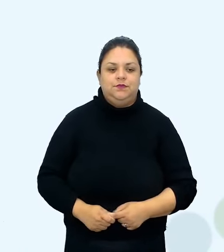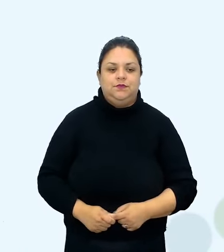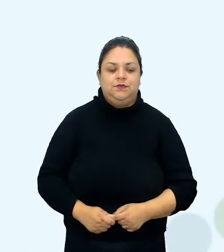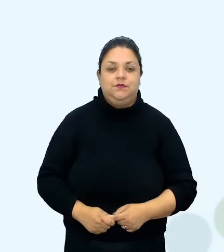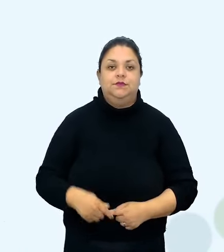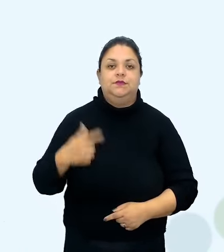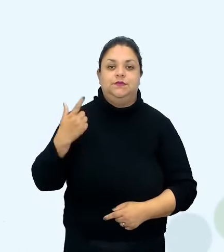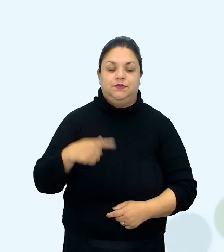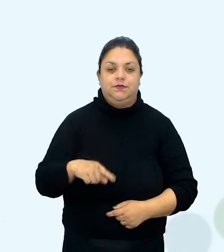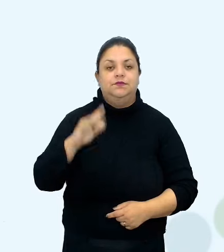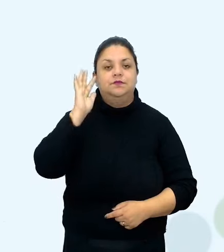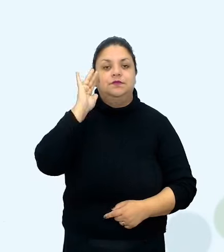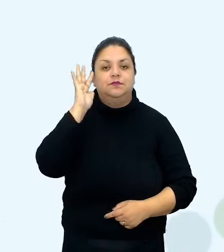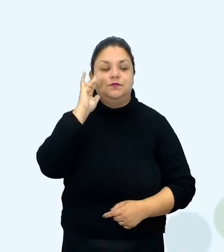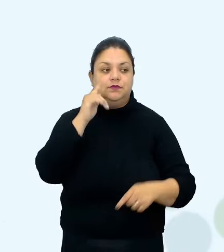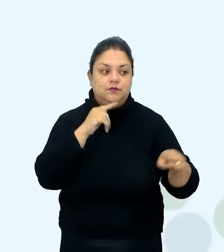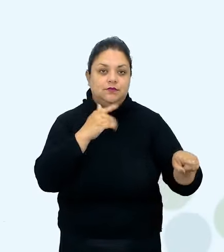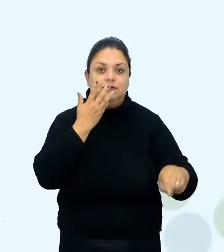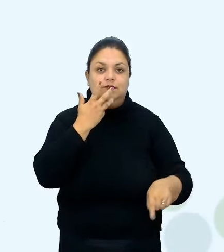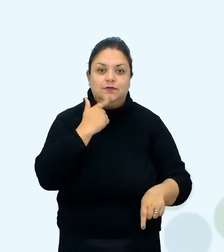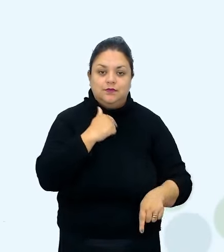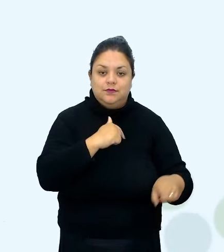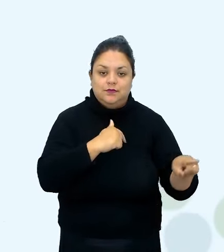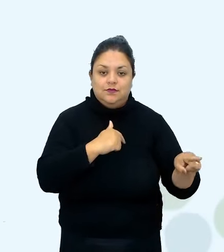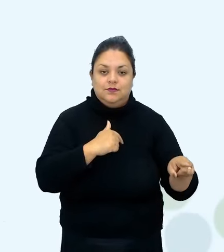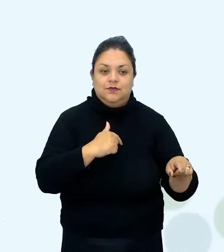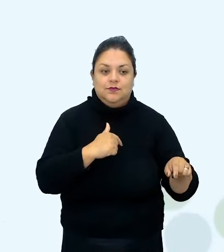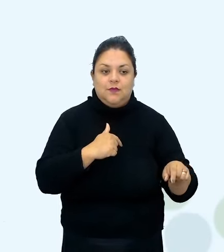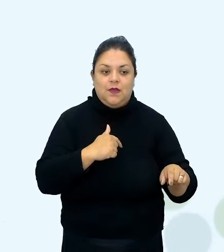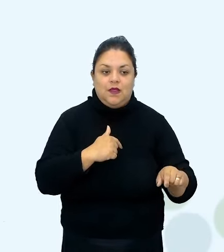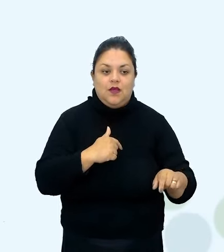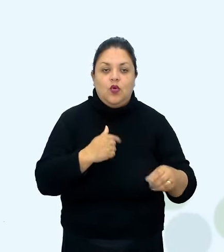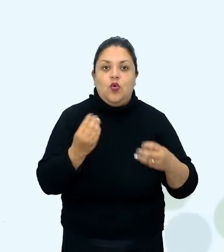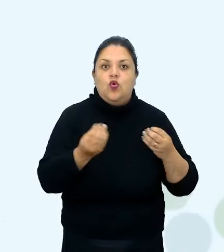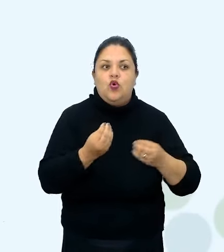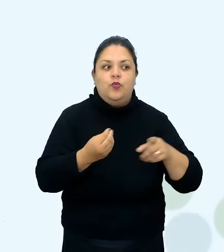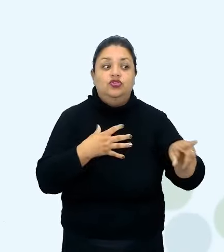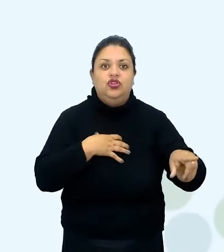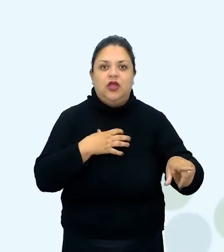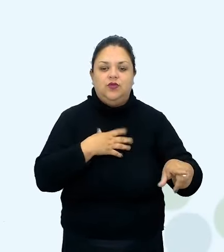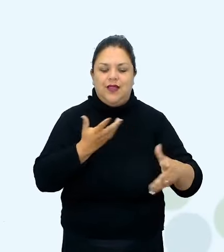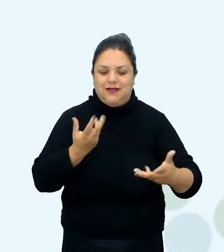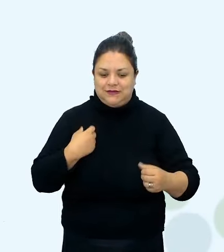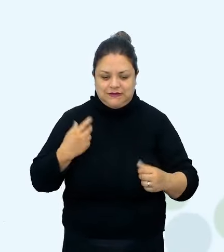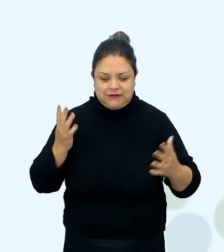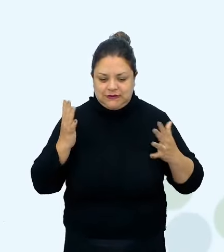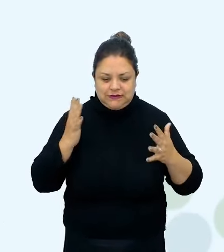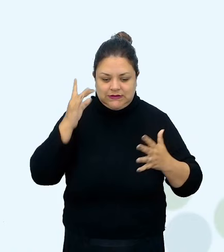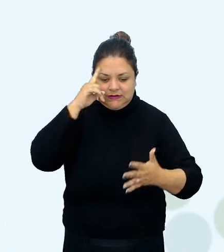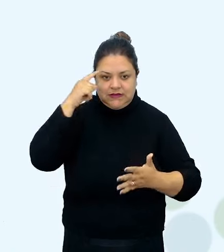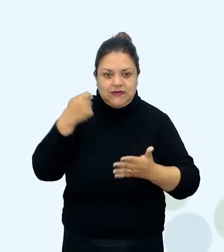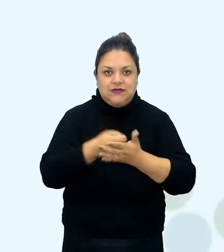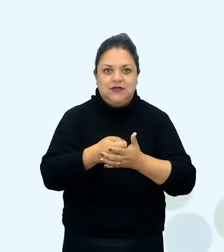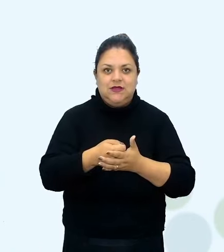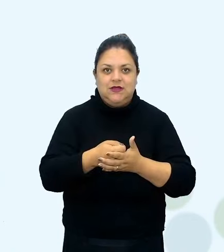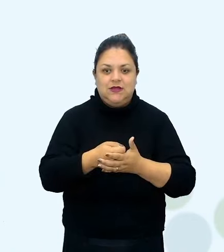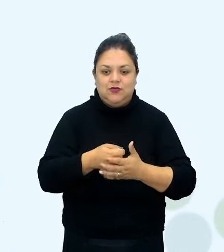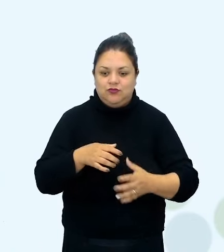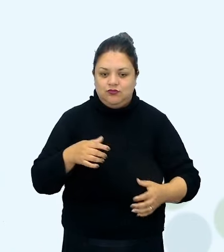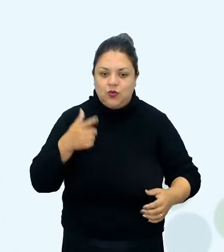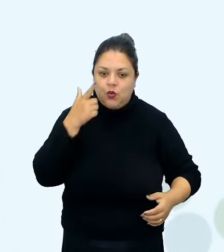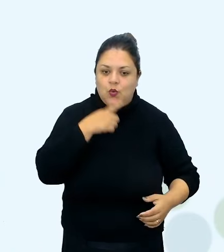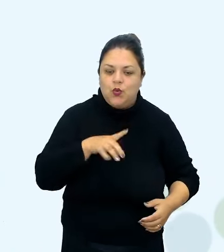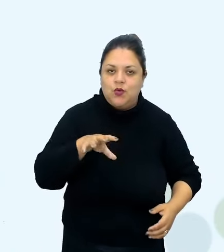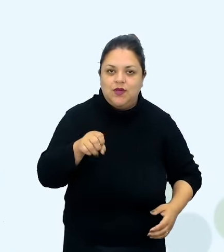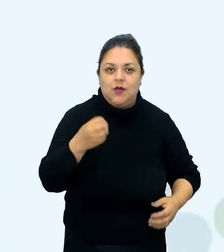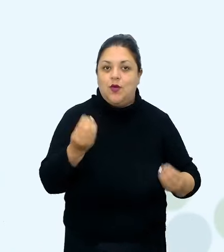também nessa criança, como que ela faz para alcançar cada resultado, né? Então, uma criança que é usuária de cadeira de rodas, se